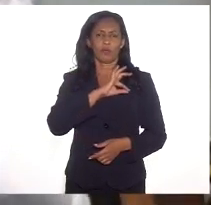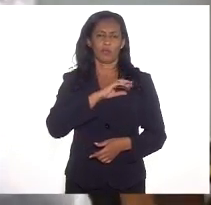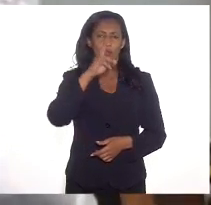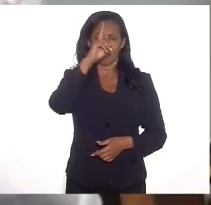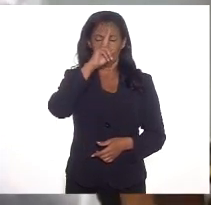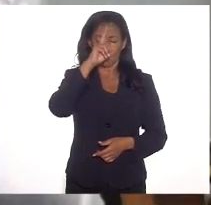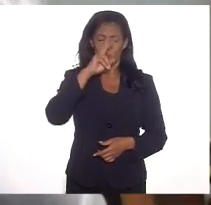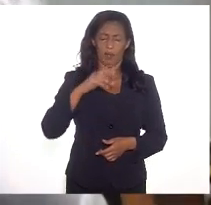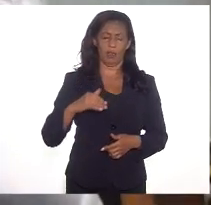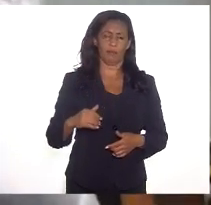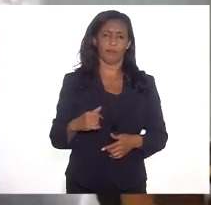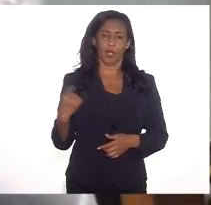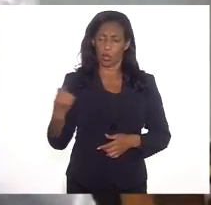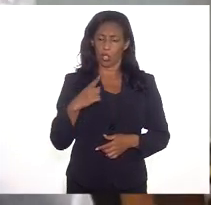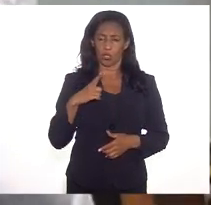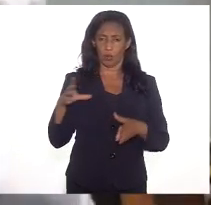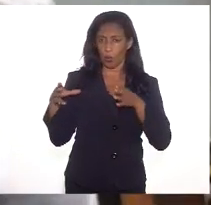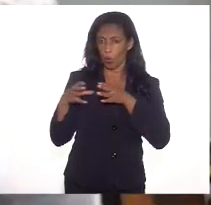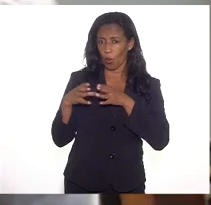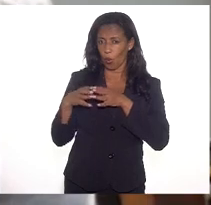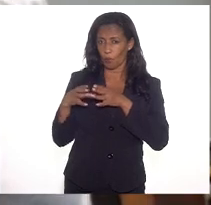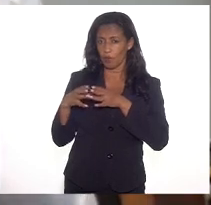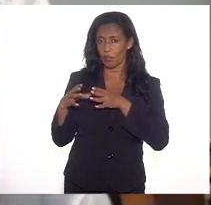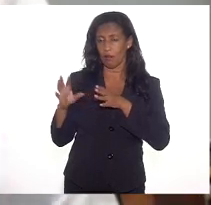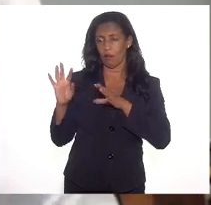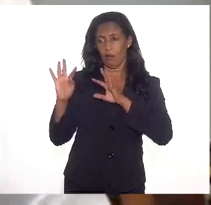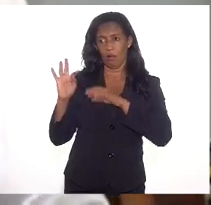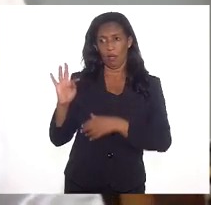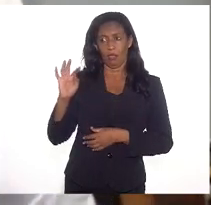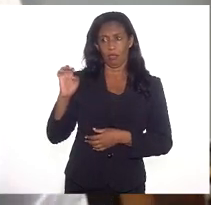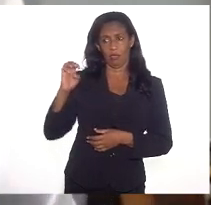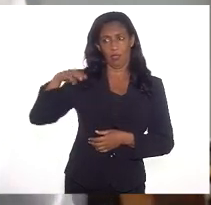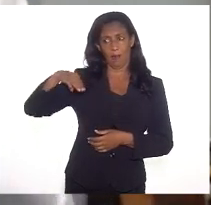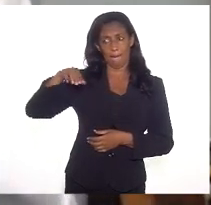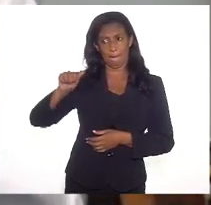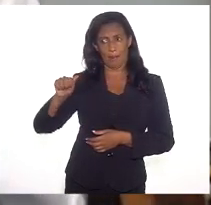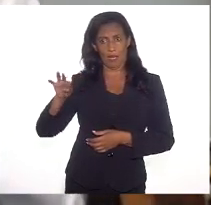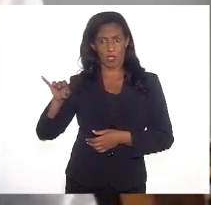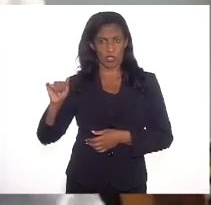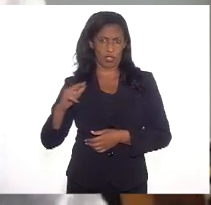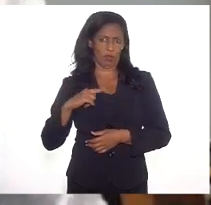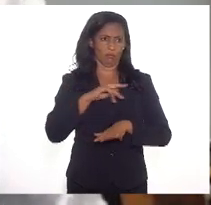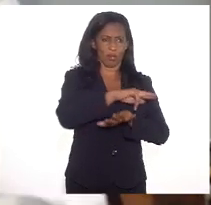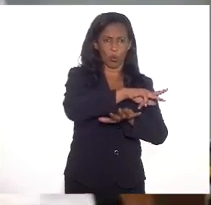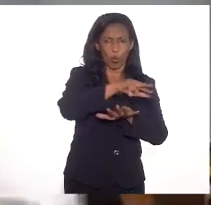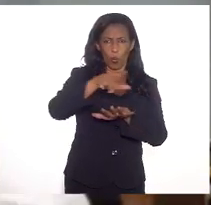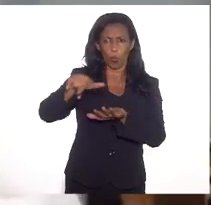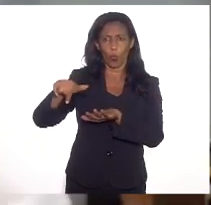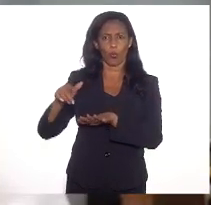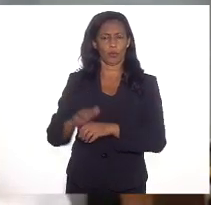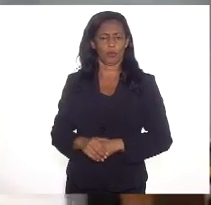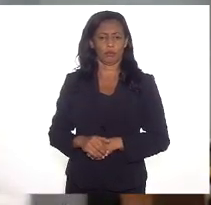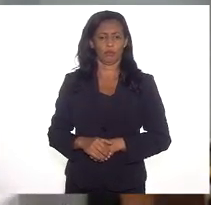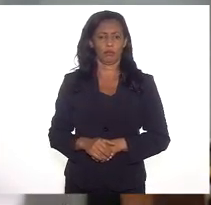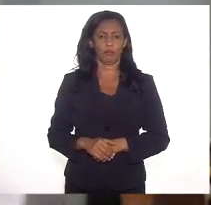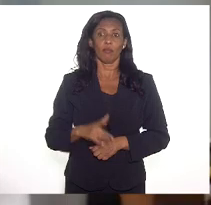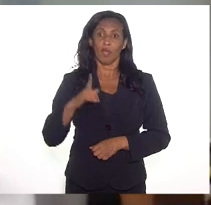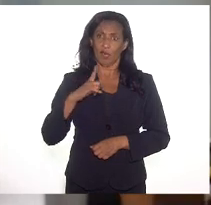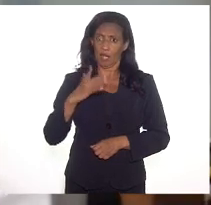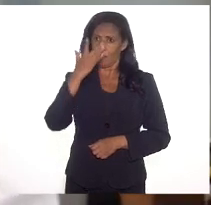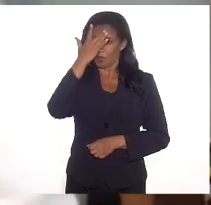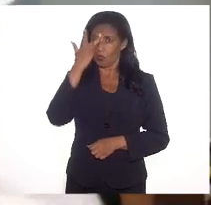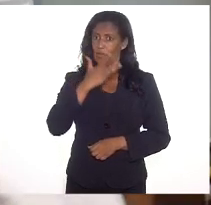embora tenhamos comissões temáticas na Casa, Vossa Excelência preside a Comissão de Saúde, também há servidores, obviamente, da